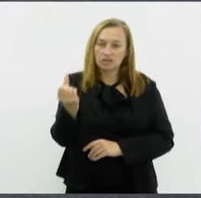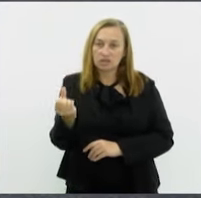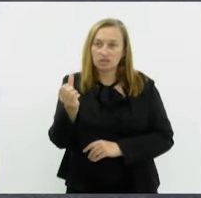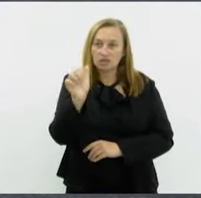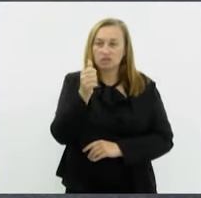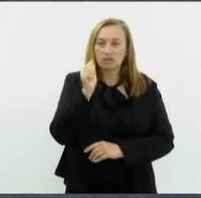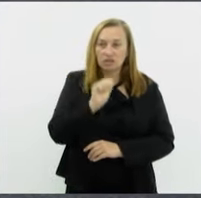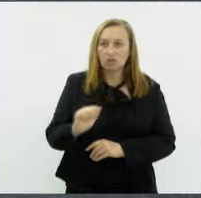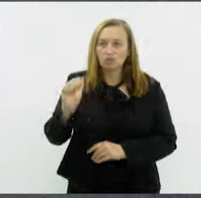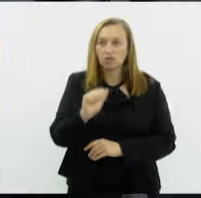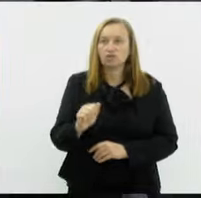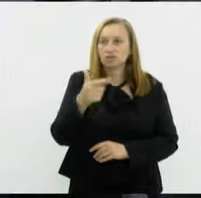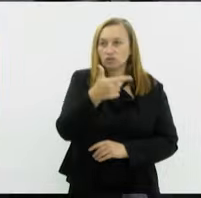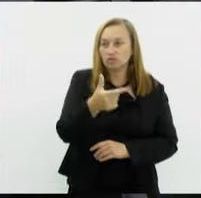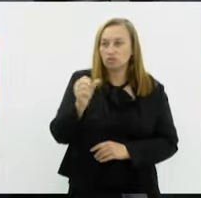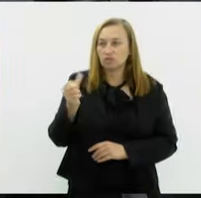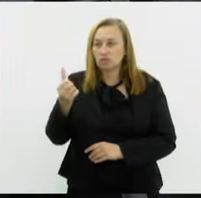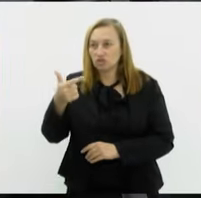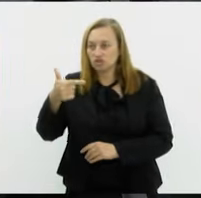autoria.